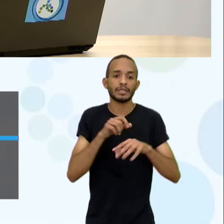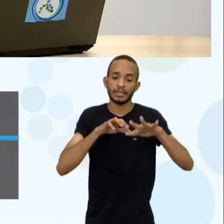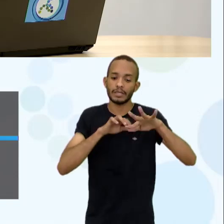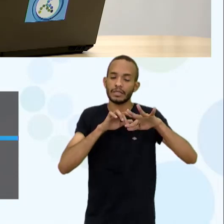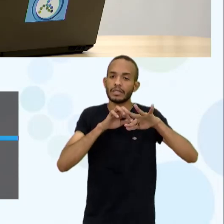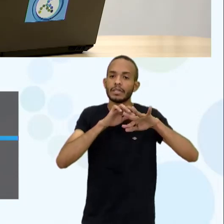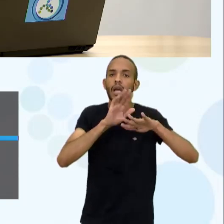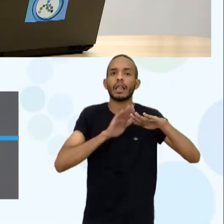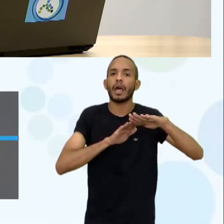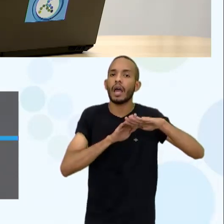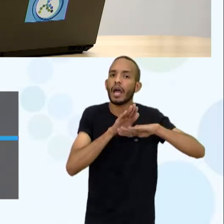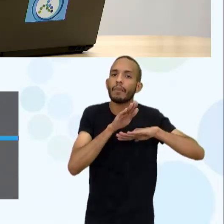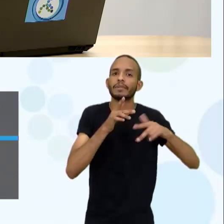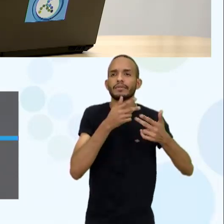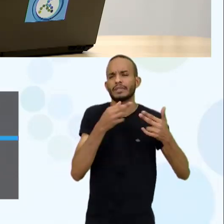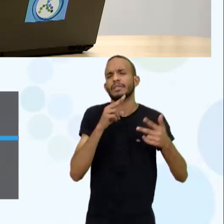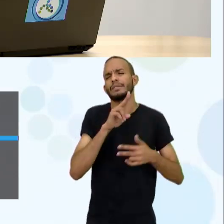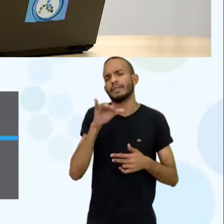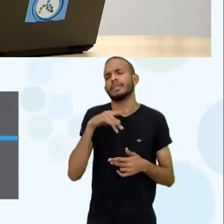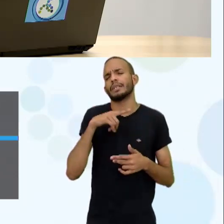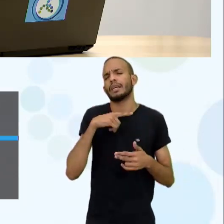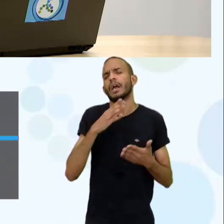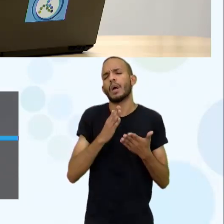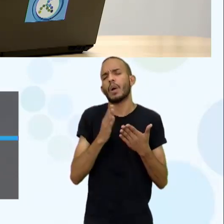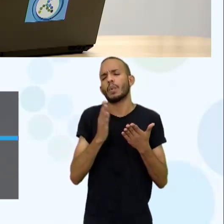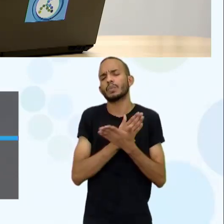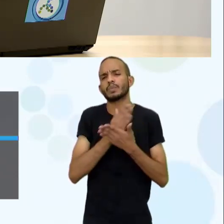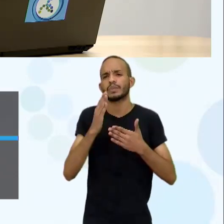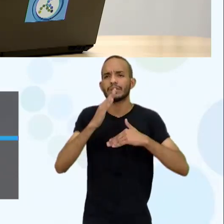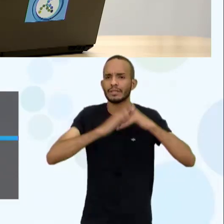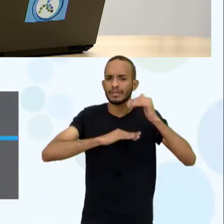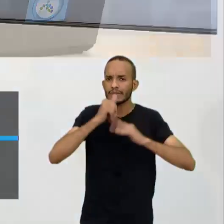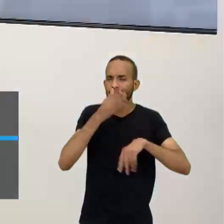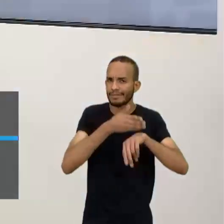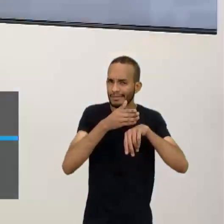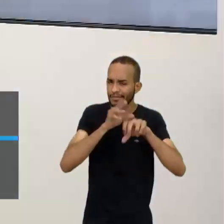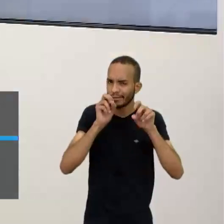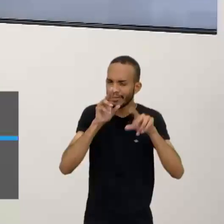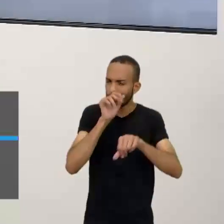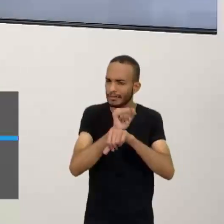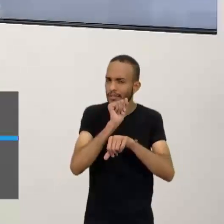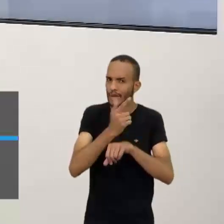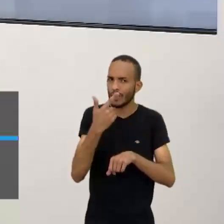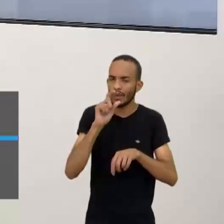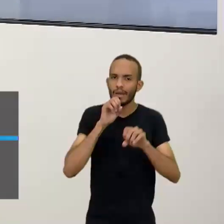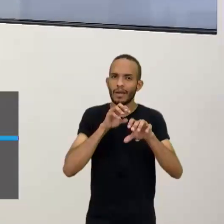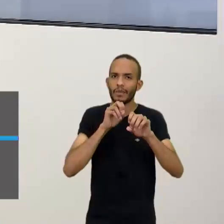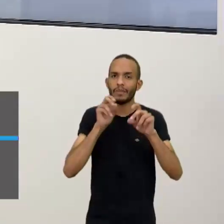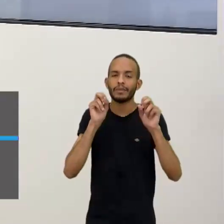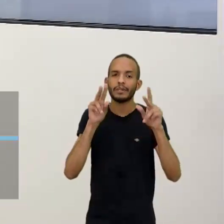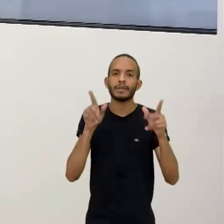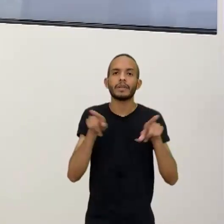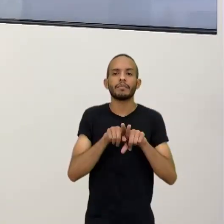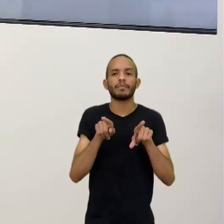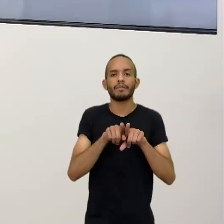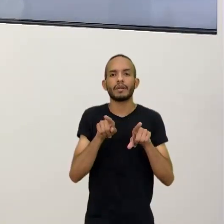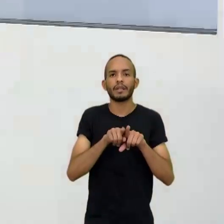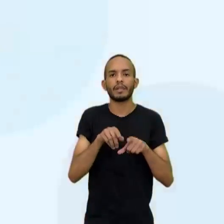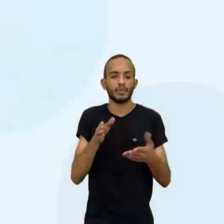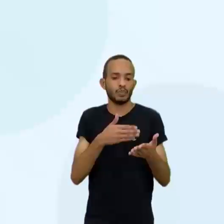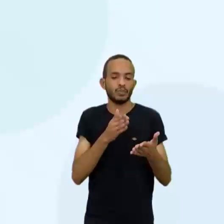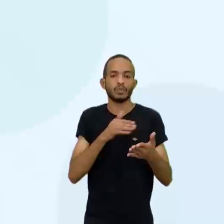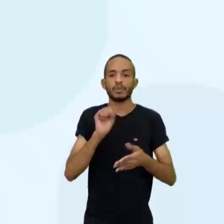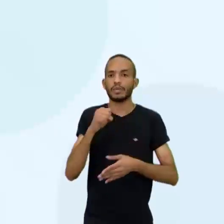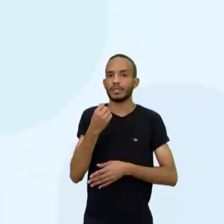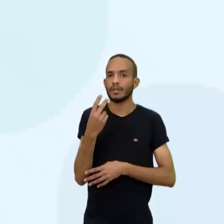escadas, né? Rampas, essas coisas. A gente vai fazer alguns desses exercícios, tá bom, professor? Então, aguarde a nossa próxima aula aí. Vamos lá na página